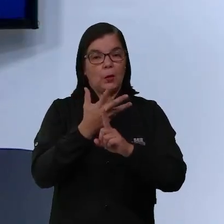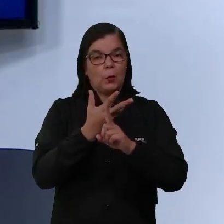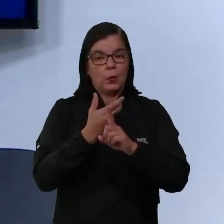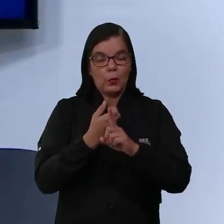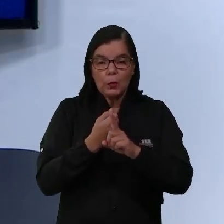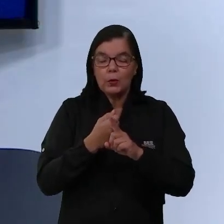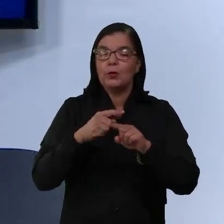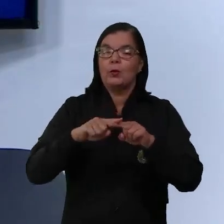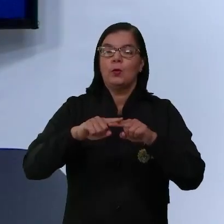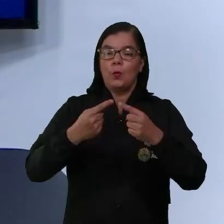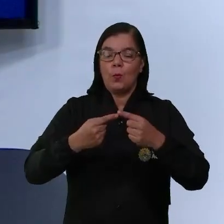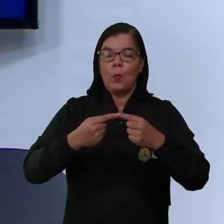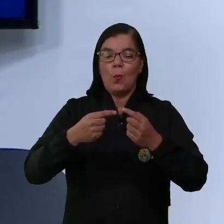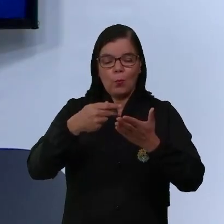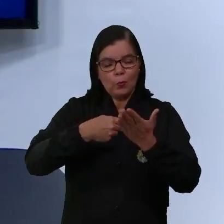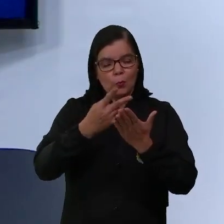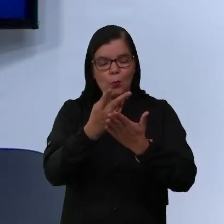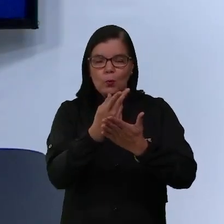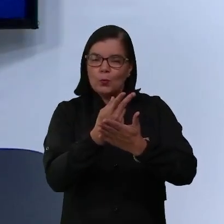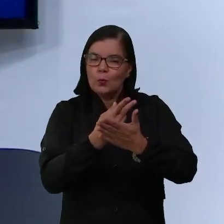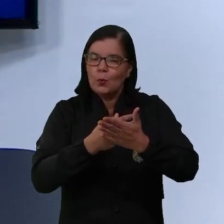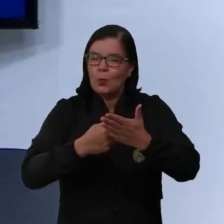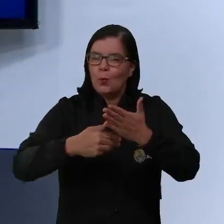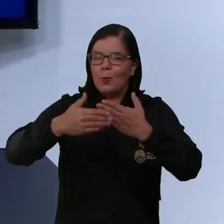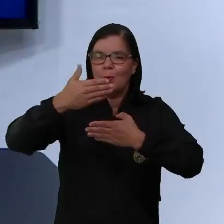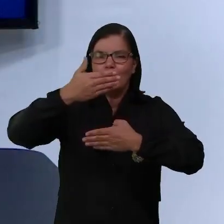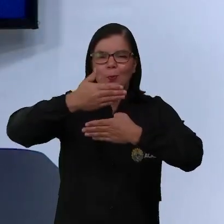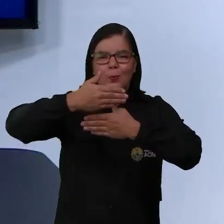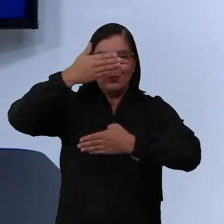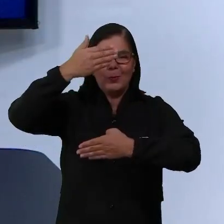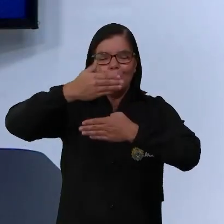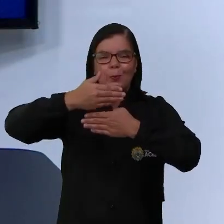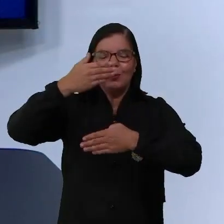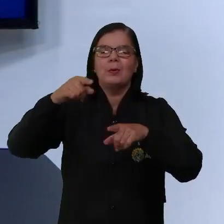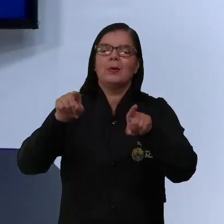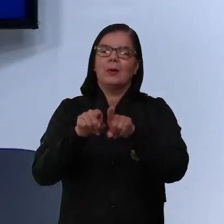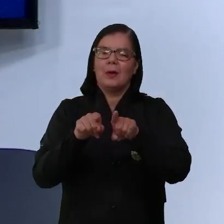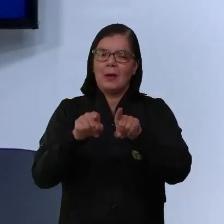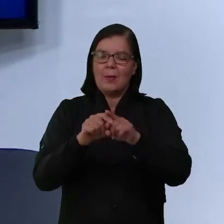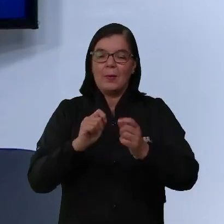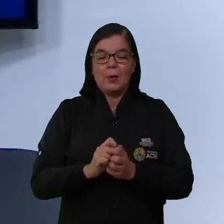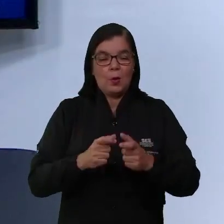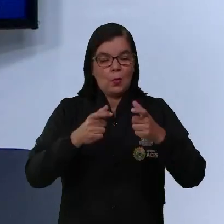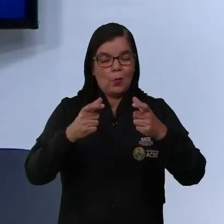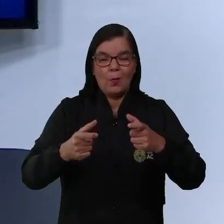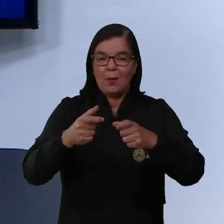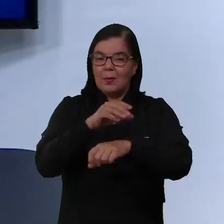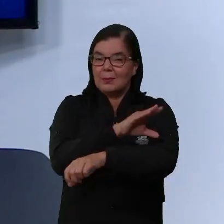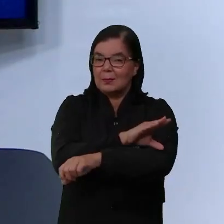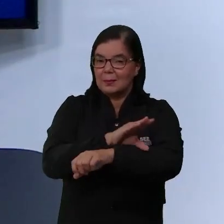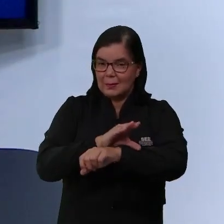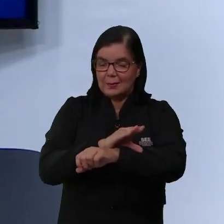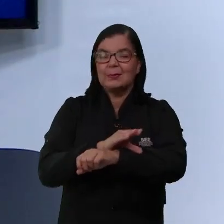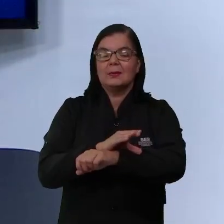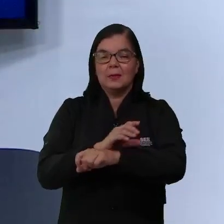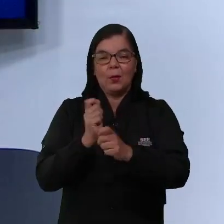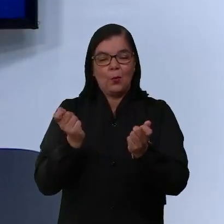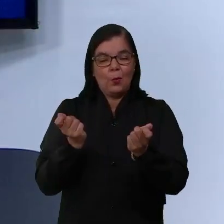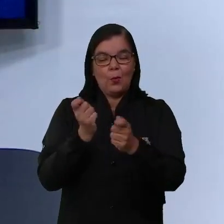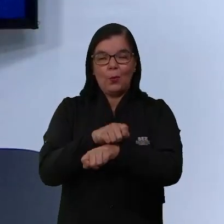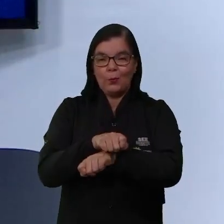como grafites, não é? Painéis em espaços culturais, com